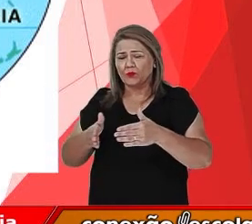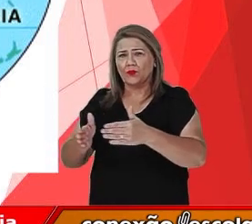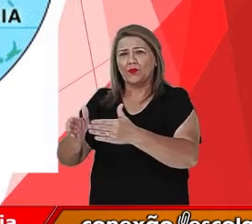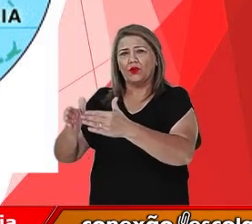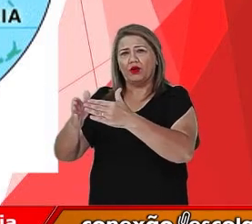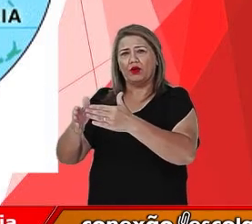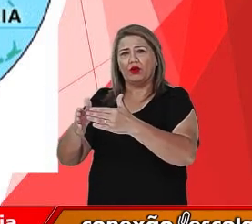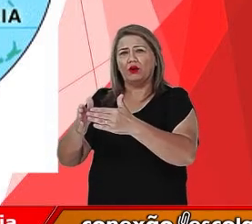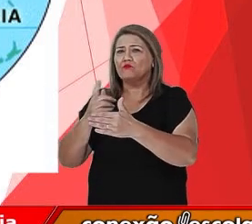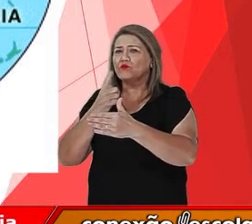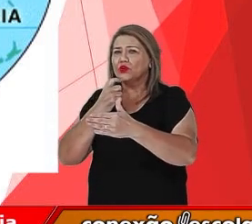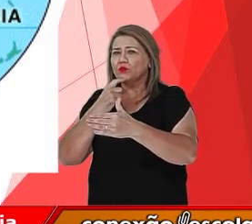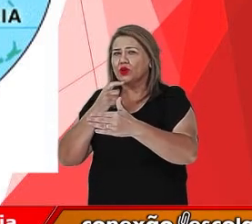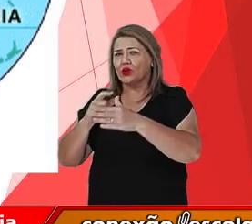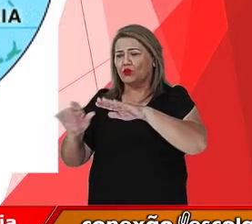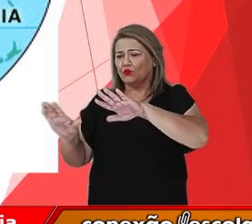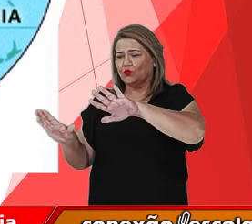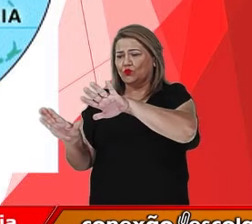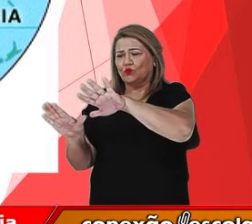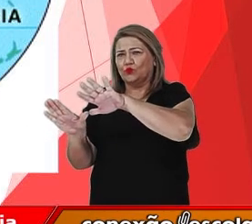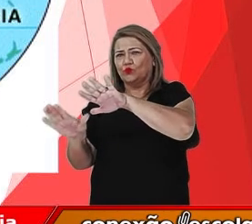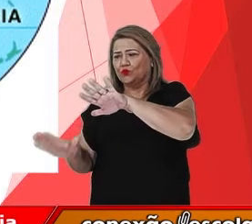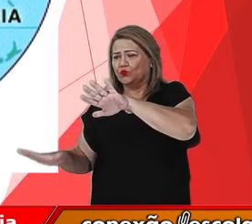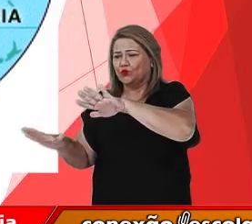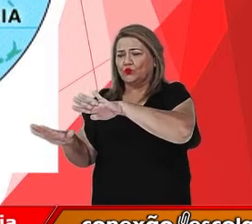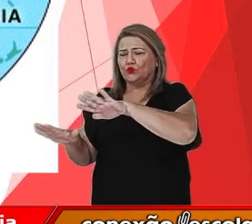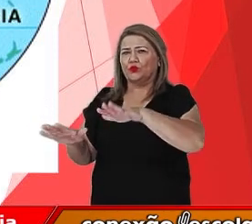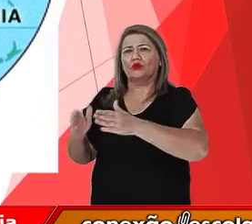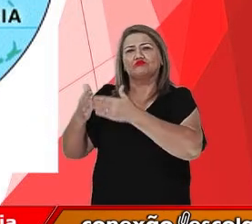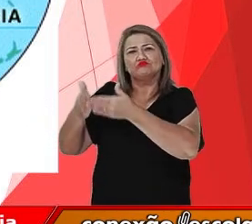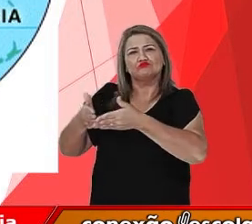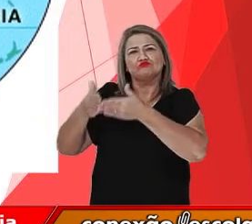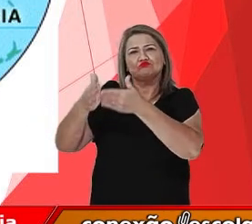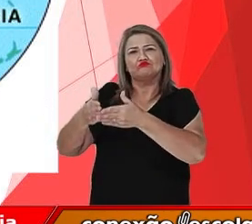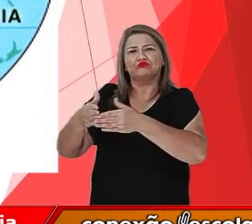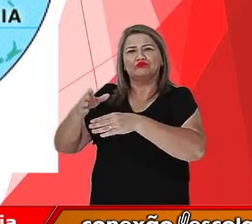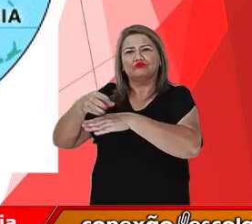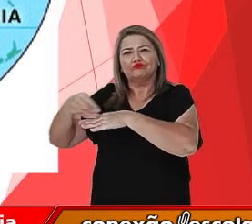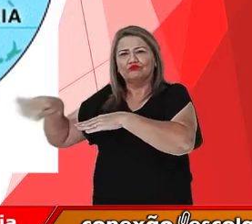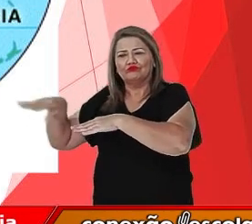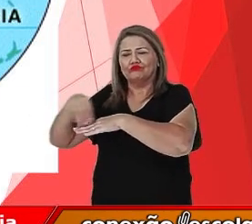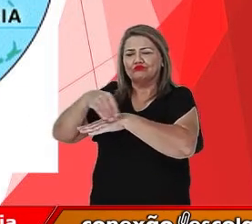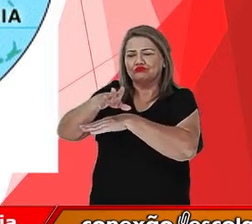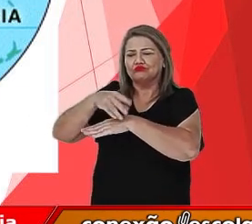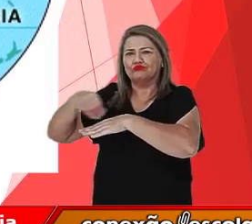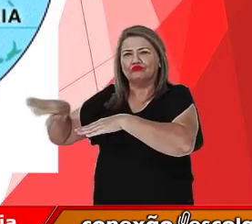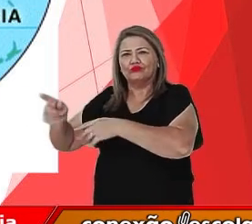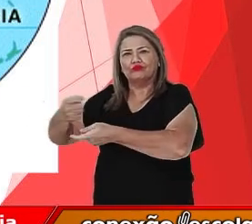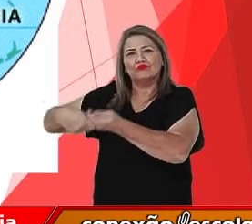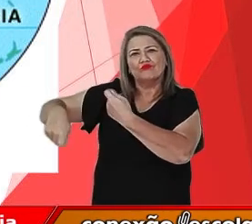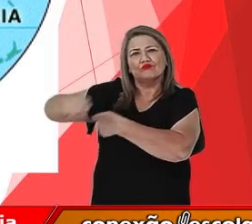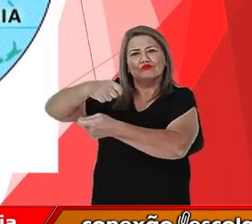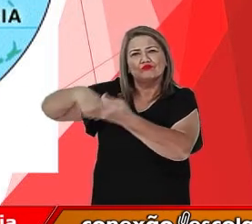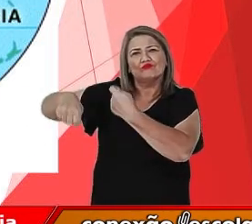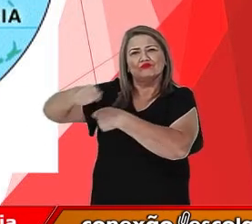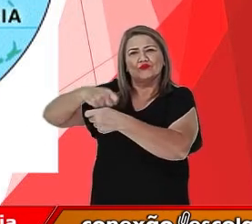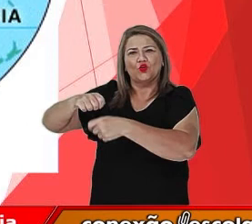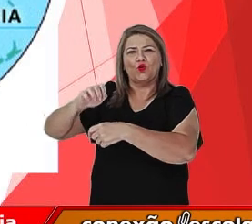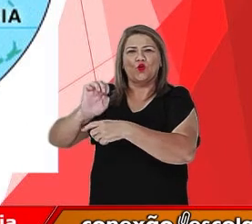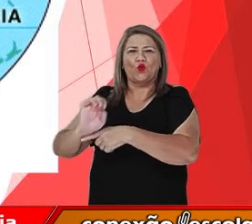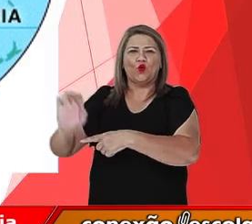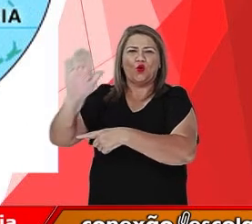mar Vermelho, fazendo com que as mercadorias circulem com maior facilidade entre o continente europeu